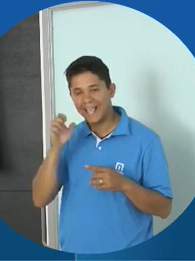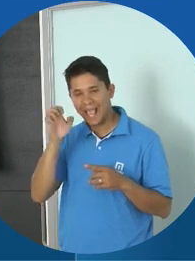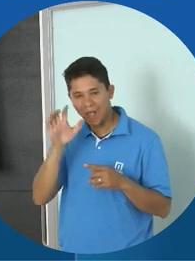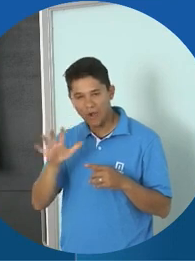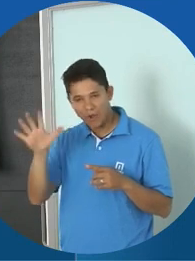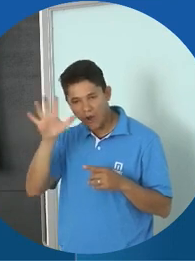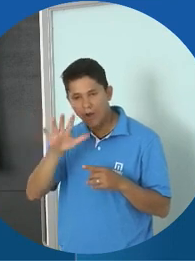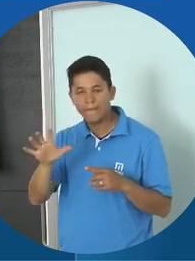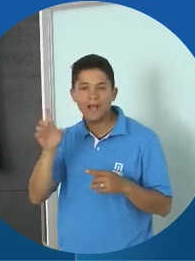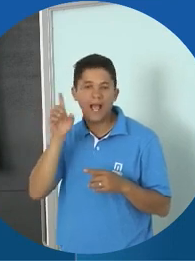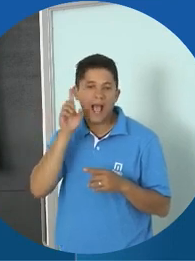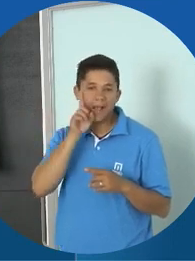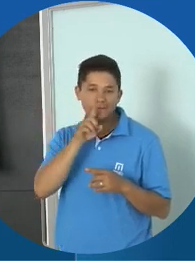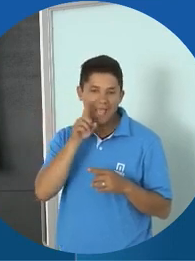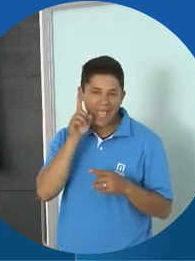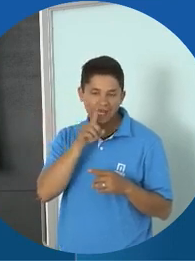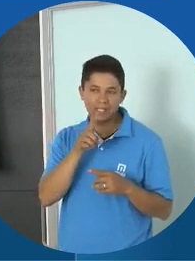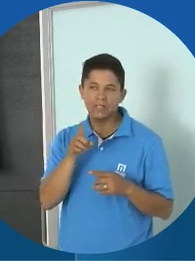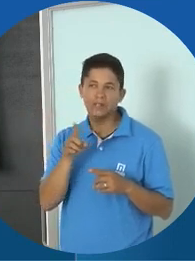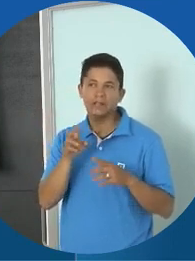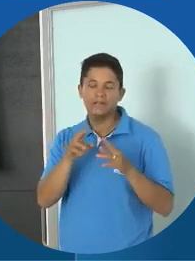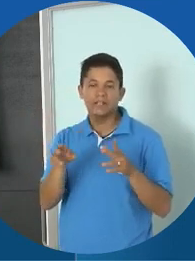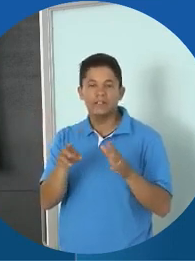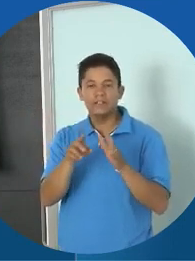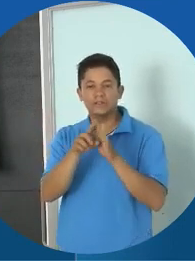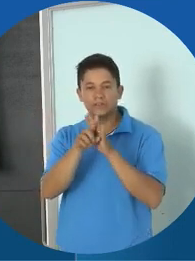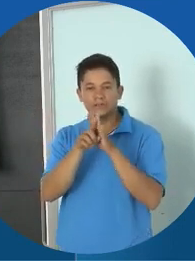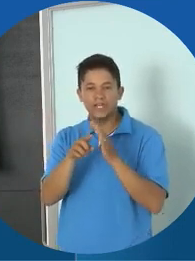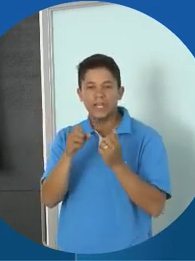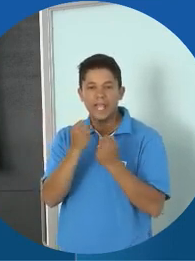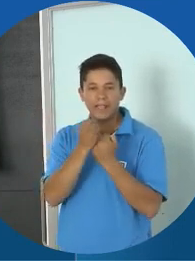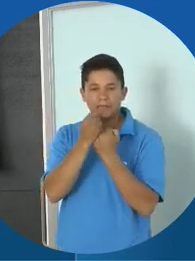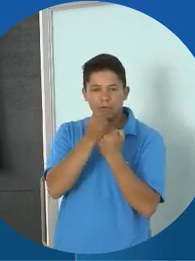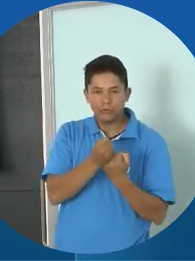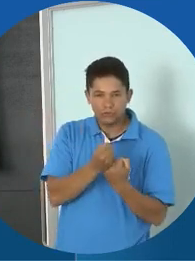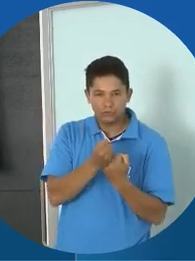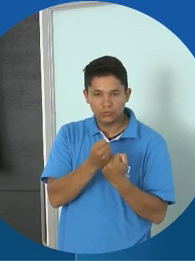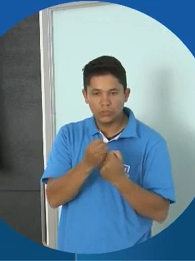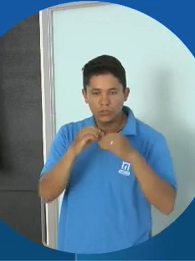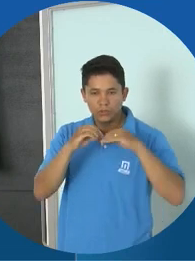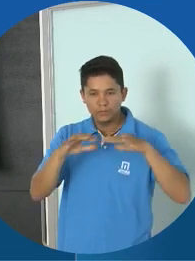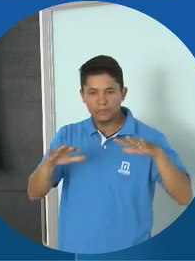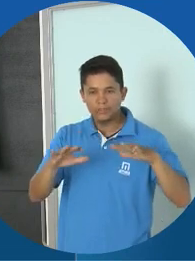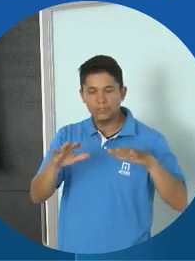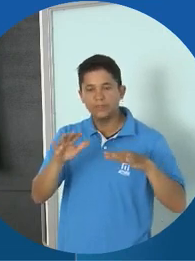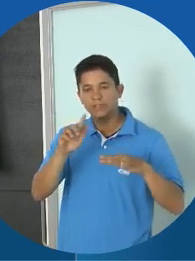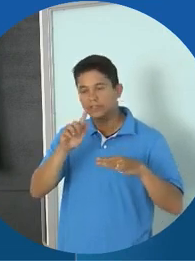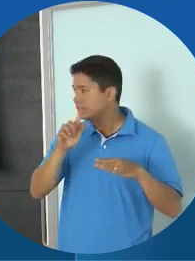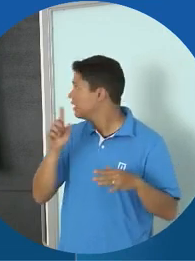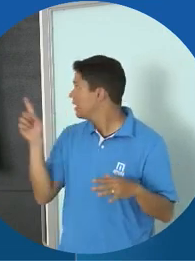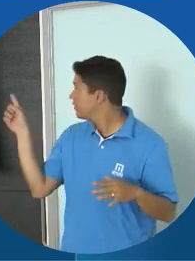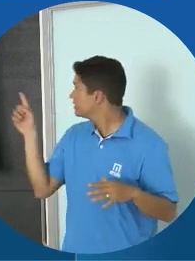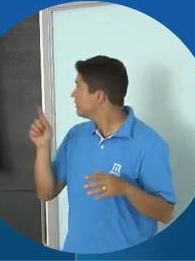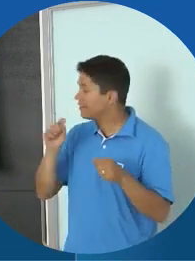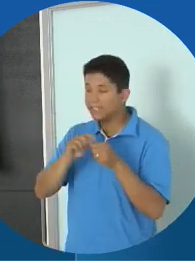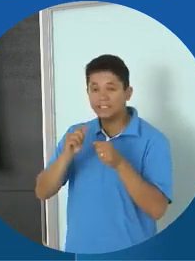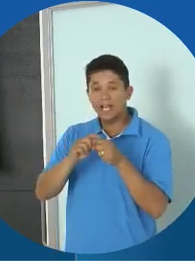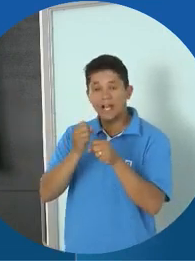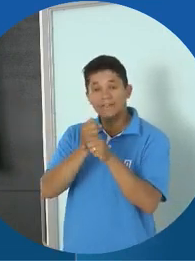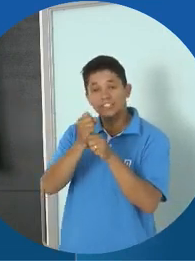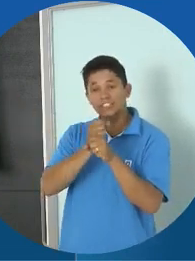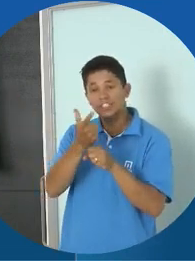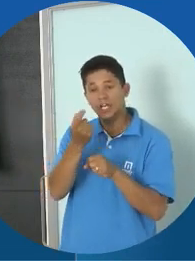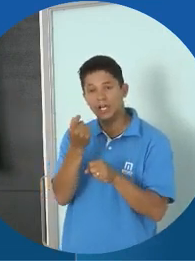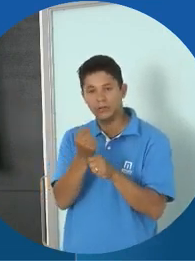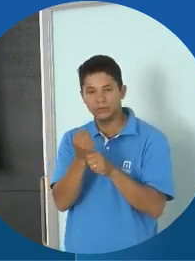com injeção expansiva, a gente vai verificar que eles já fazem há 20 anos, muito motivado pelos sismos que tem na